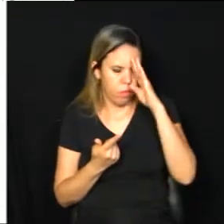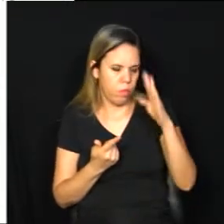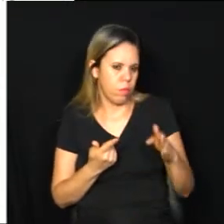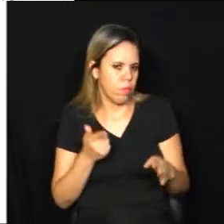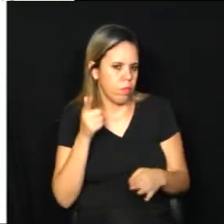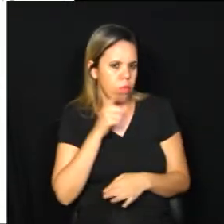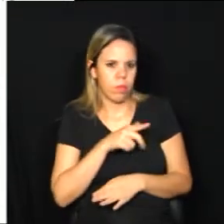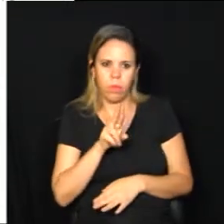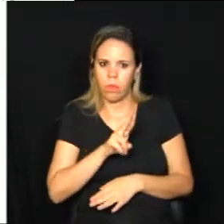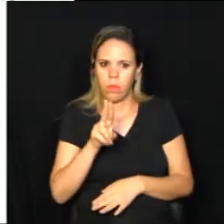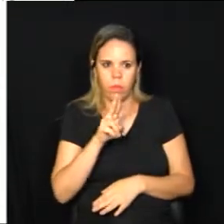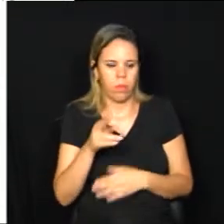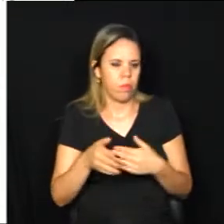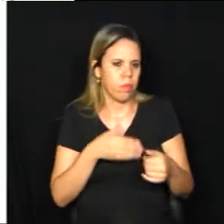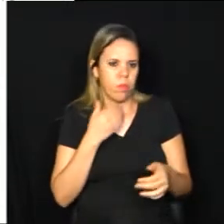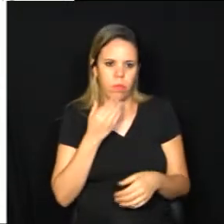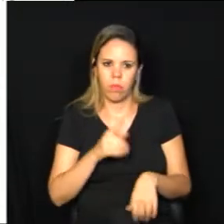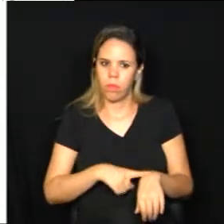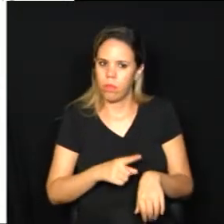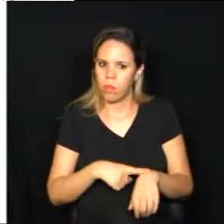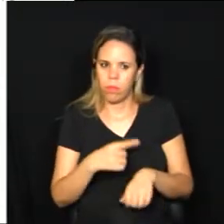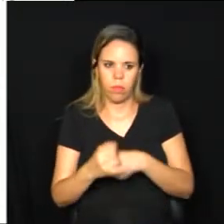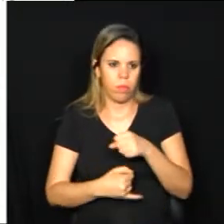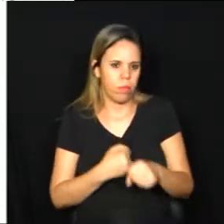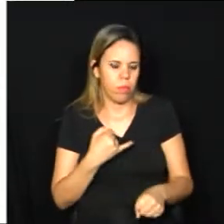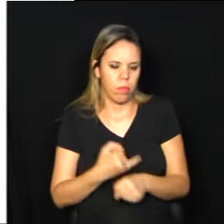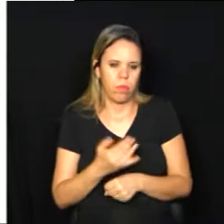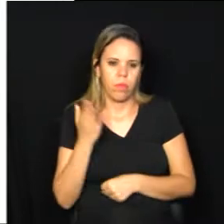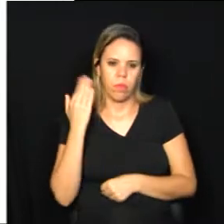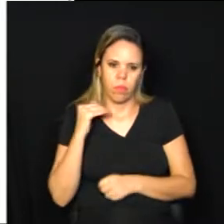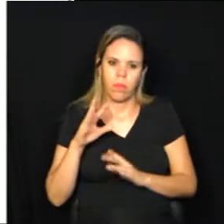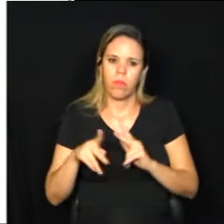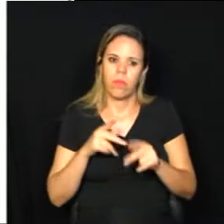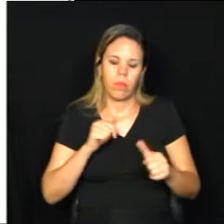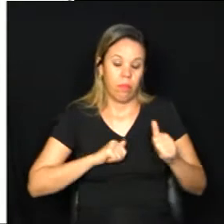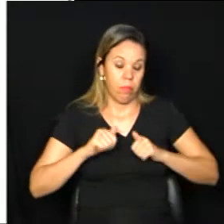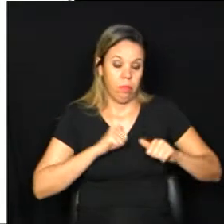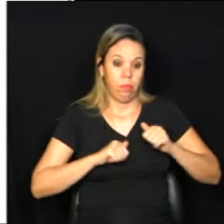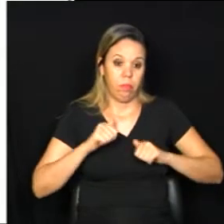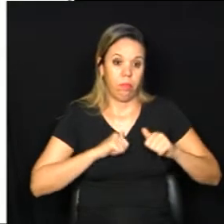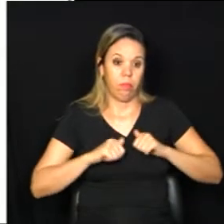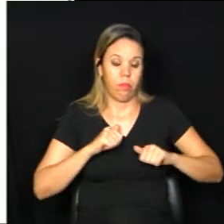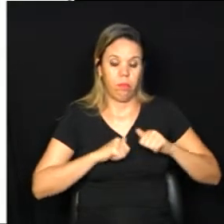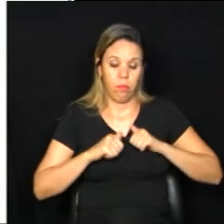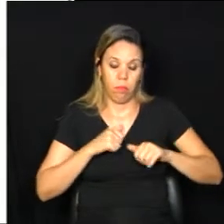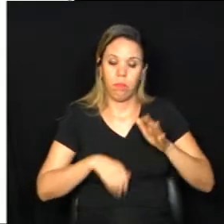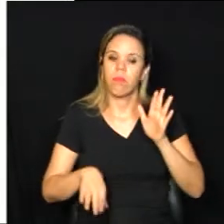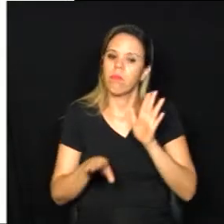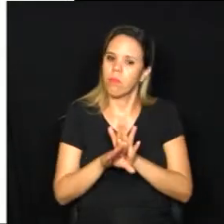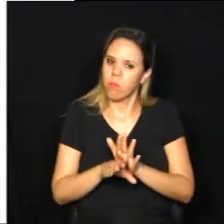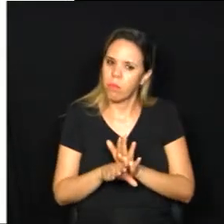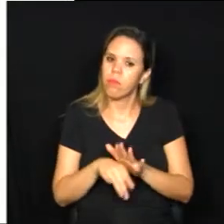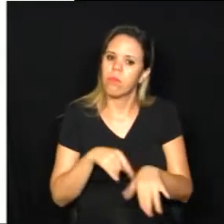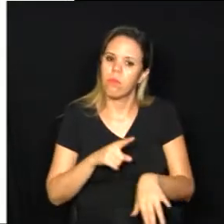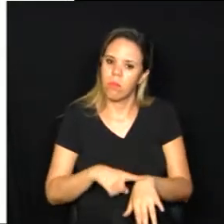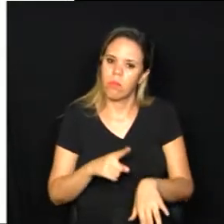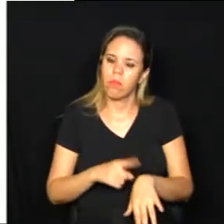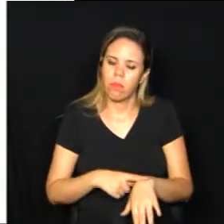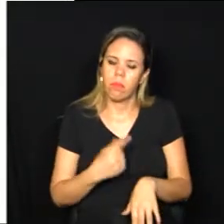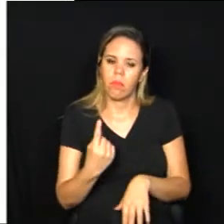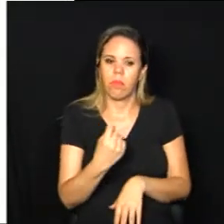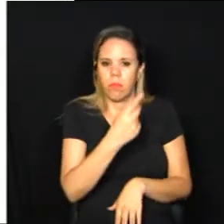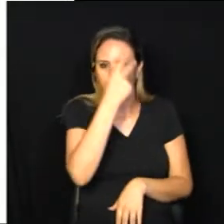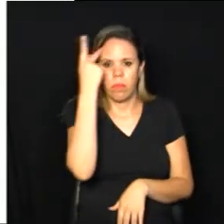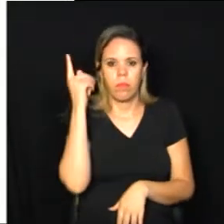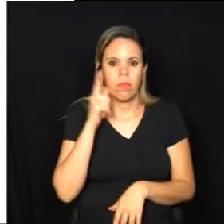não utilize essa ferramenta nesse momento, que a gente sabe que todo mundo está ansioso, né, Gabriel? Mas vai chegar a hora para cada um.